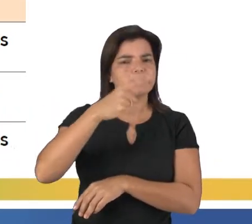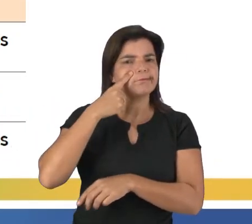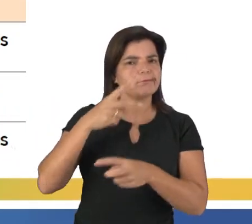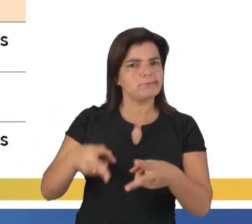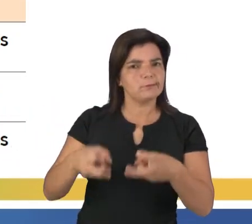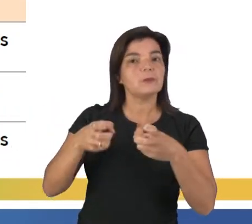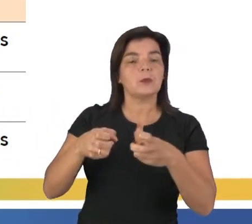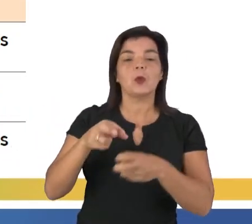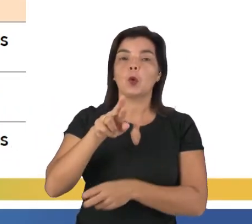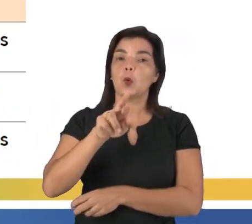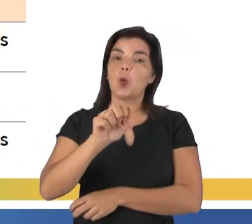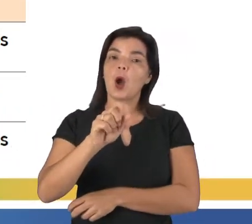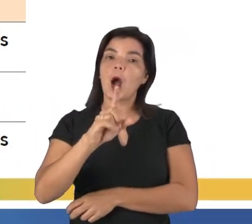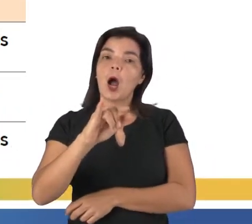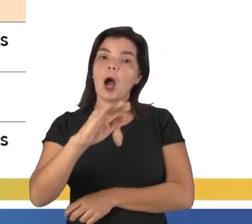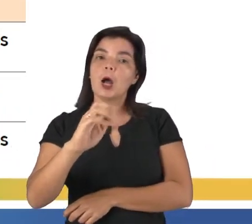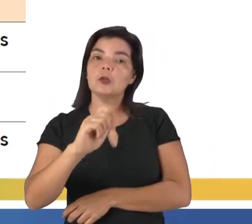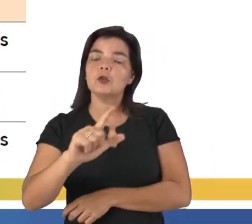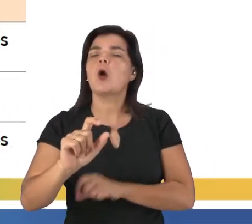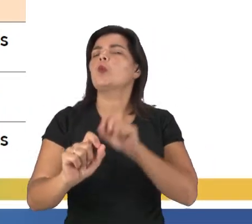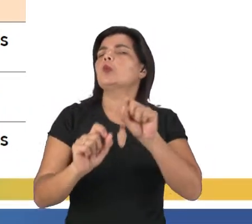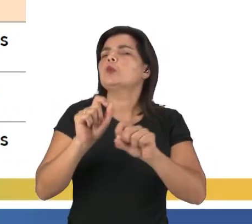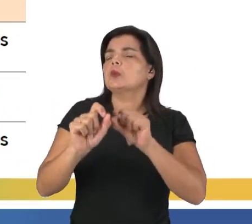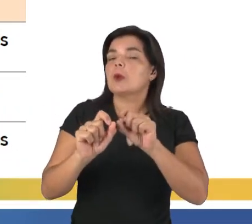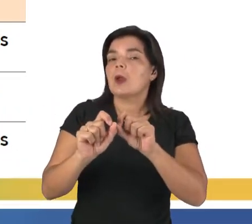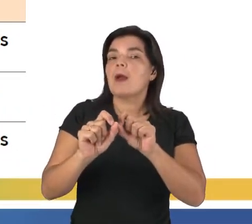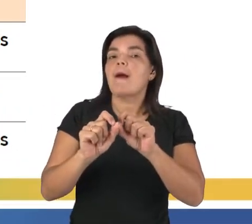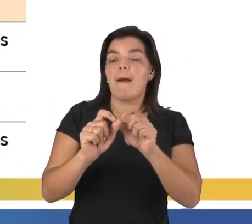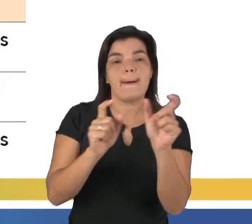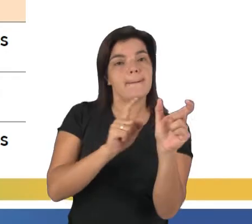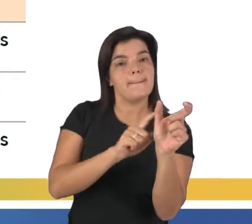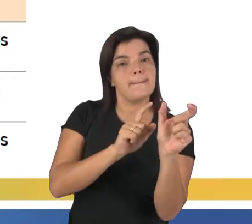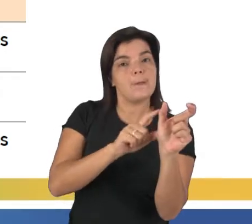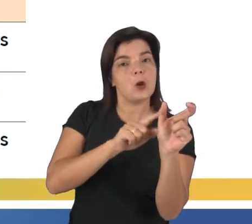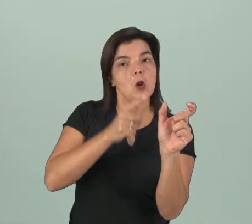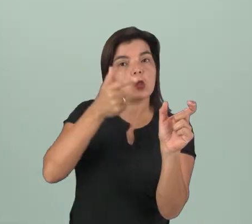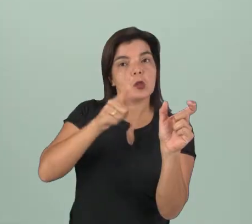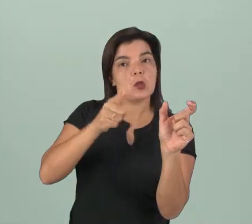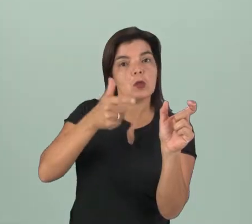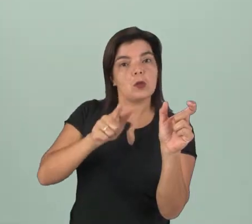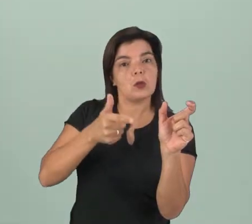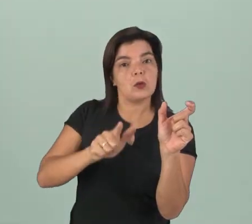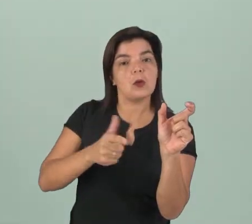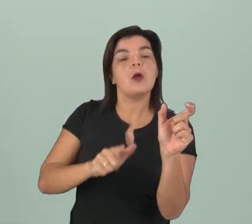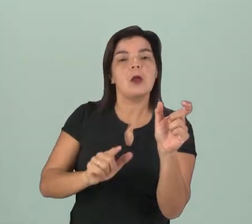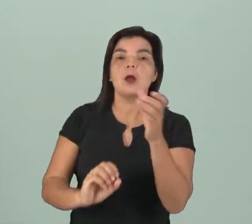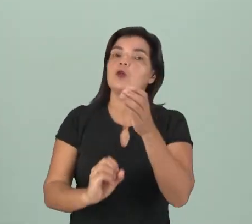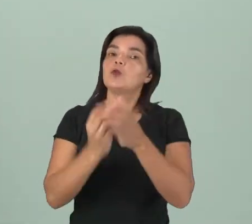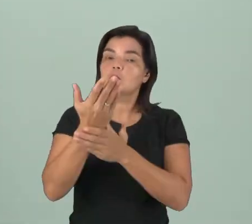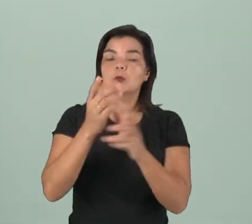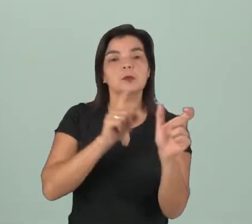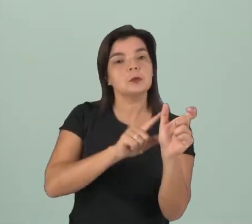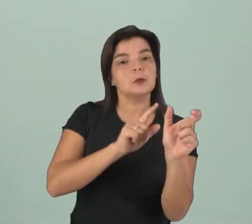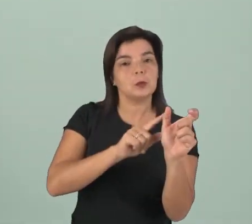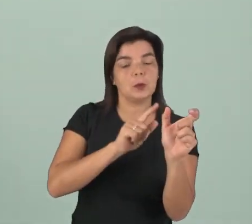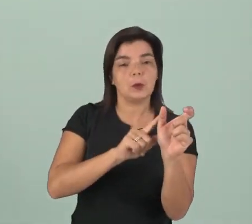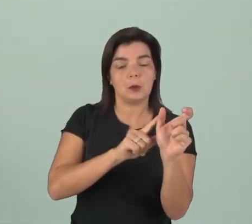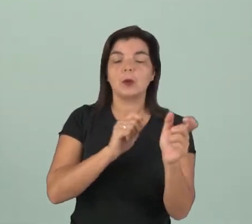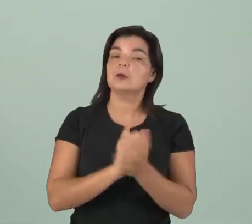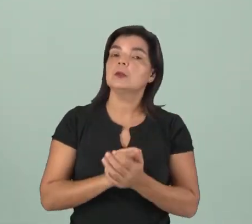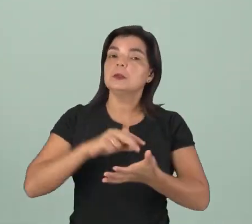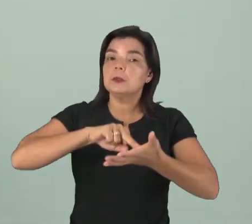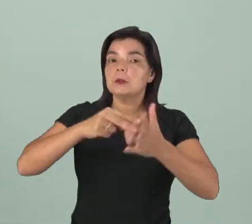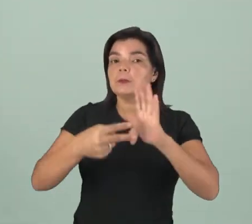o radical, o que é o radical? É aquela palavrinha, aquelas letras que formam a origem da palavra, Quando eu falo